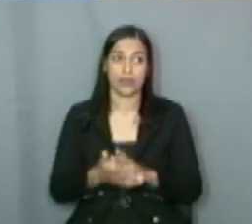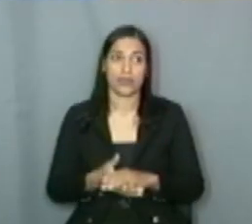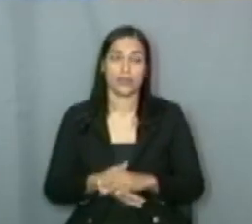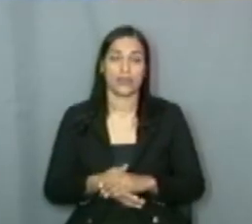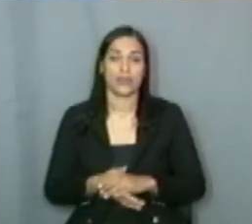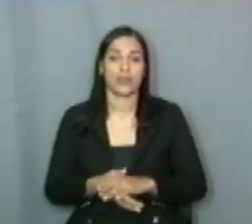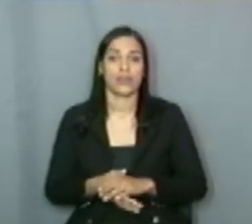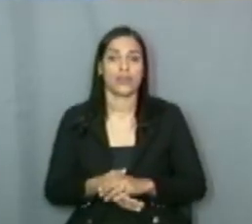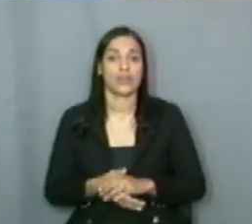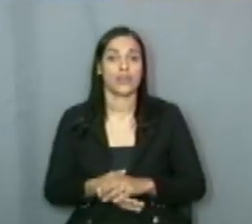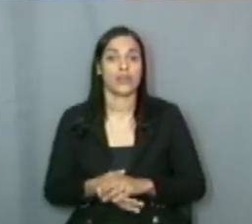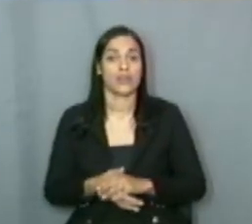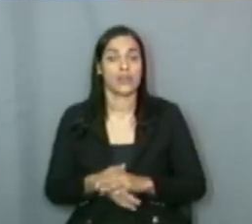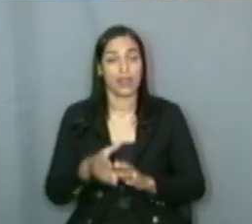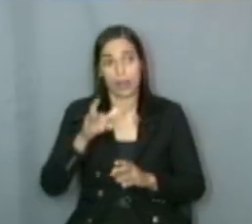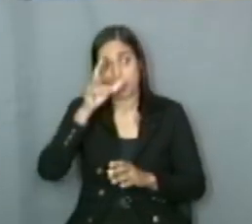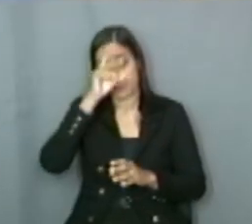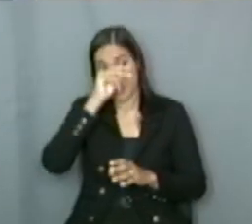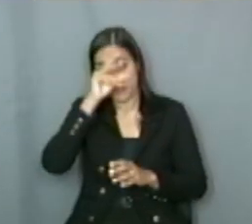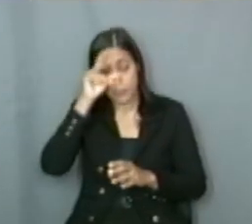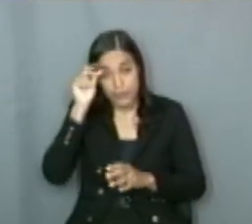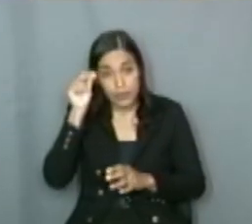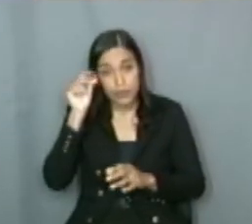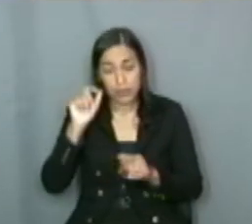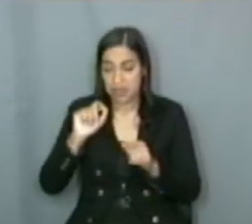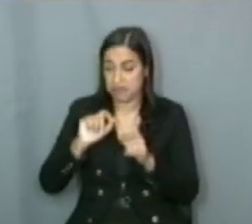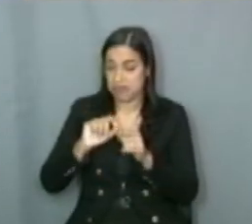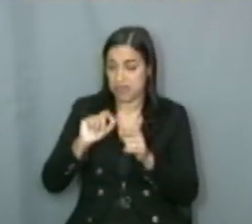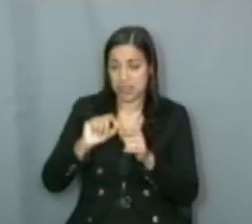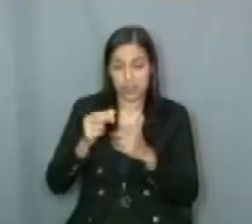E acontece porque essa prefeitura faz as coisas do jeito que ela quer.